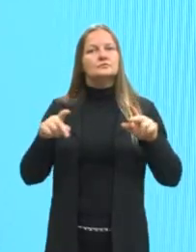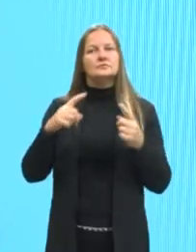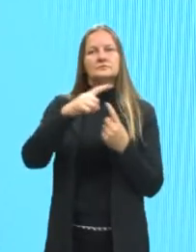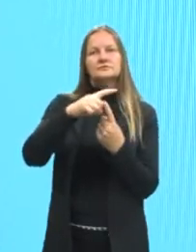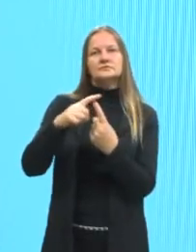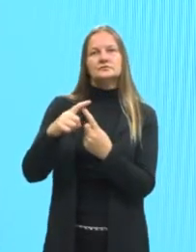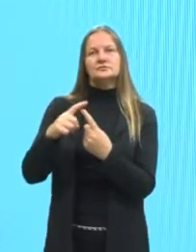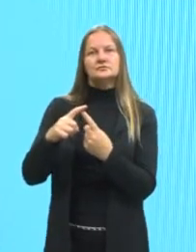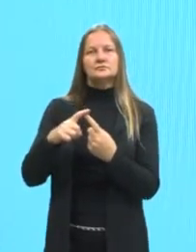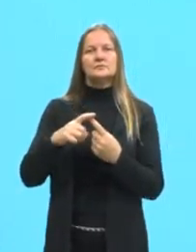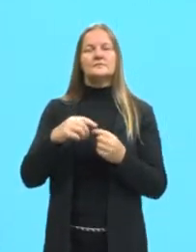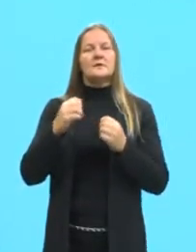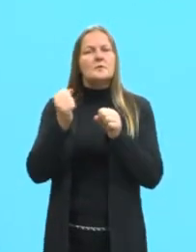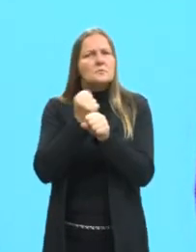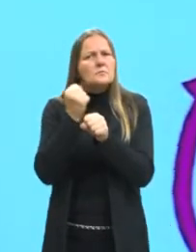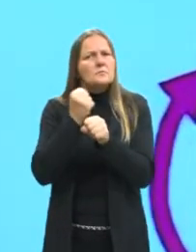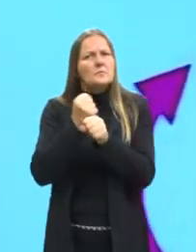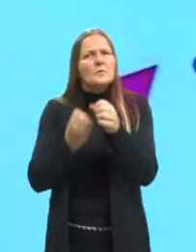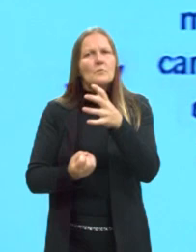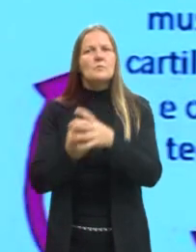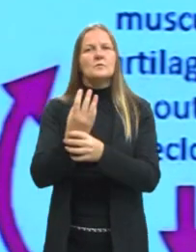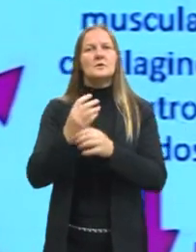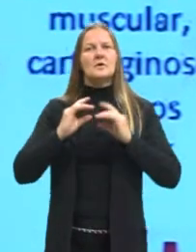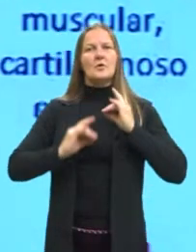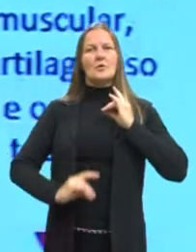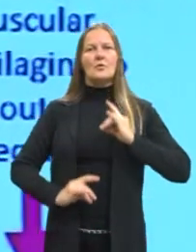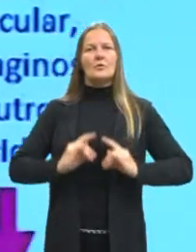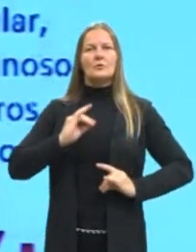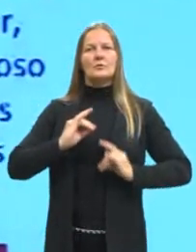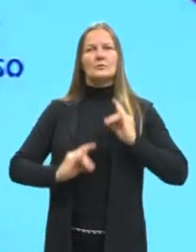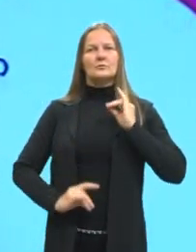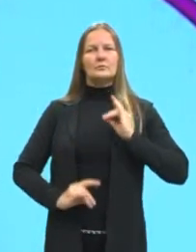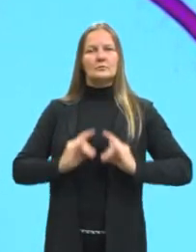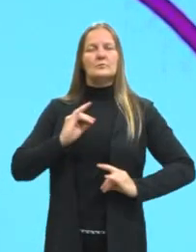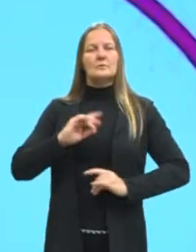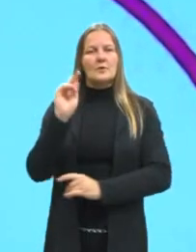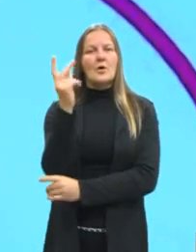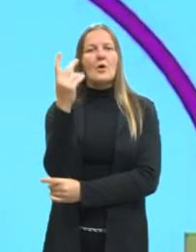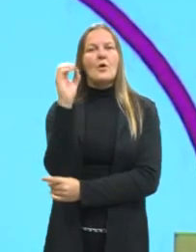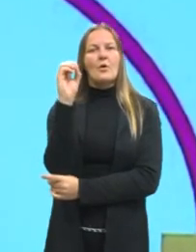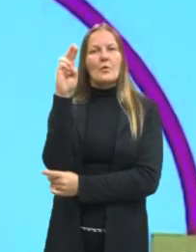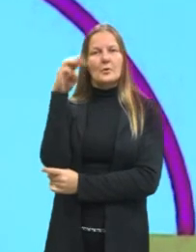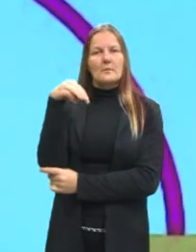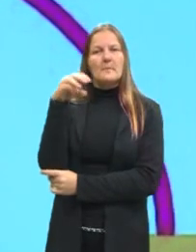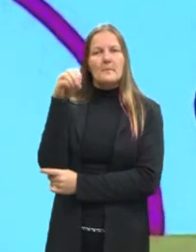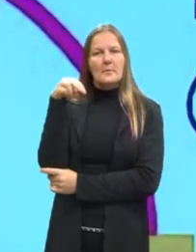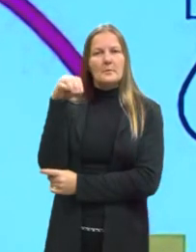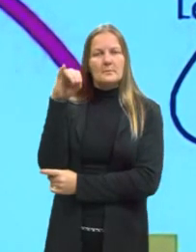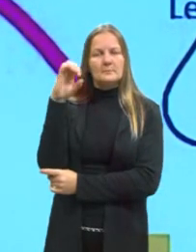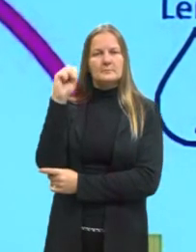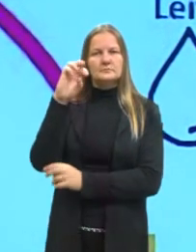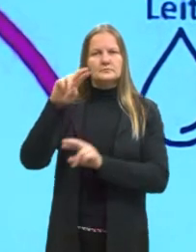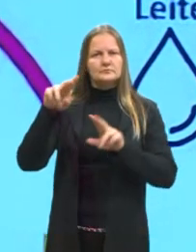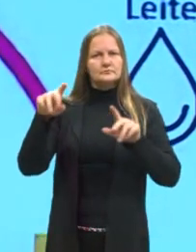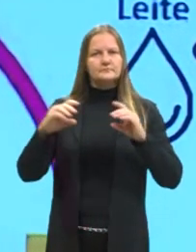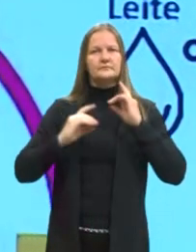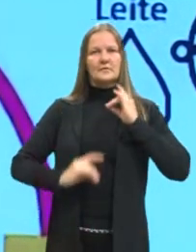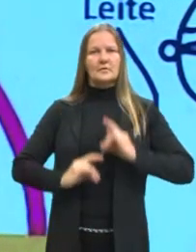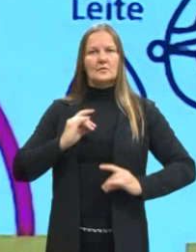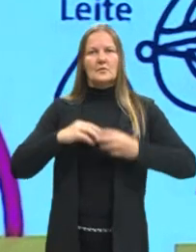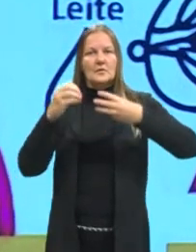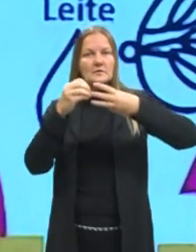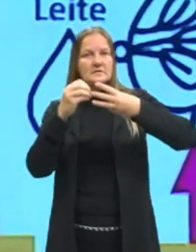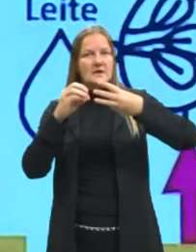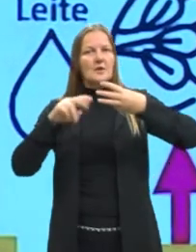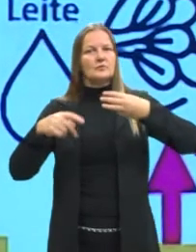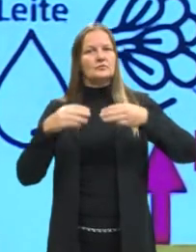vai produzir hormônios os hormônios agem em células